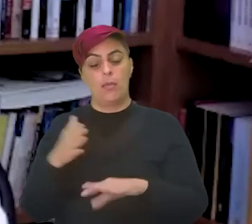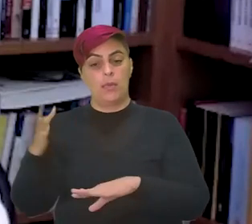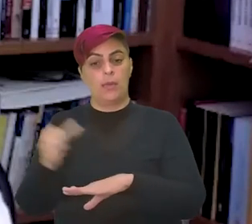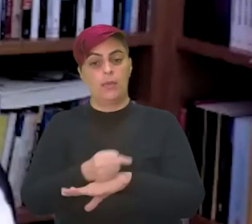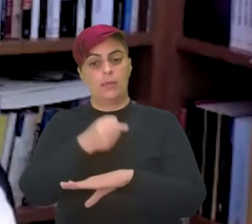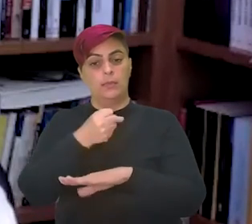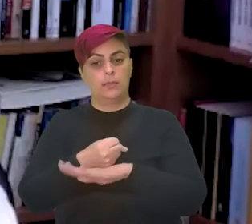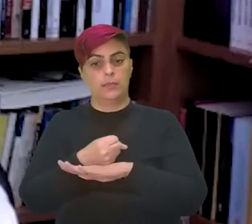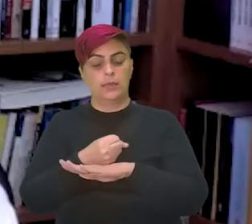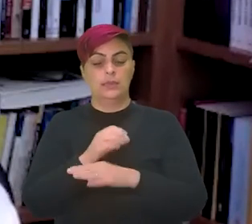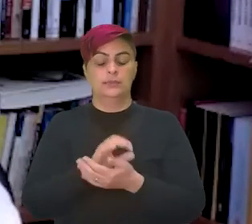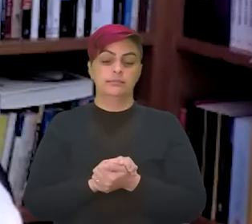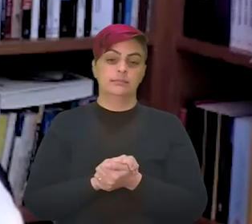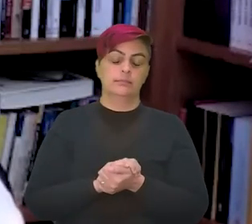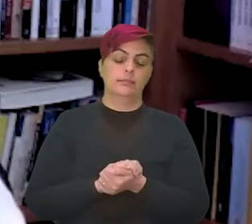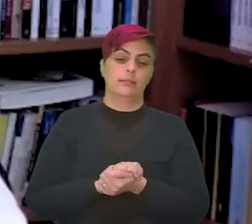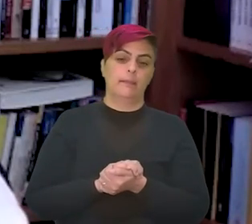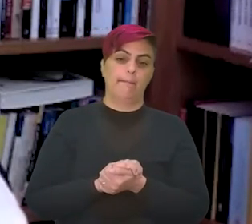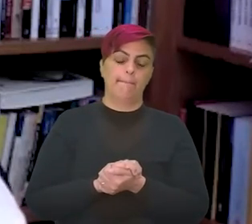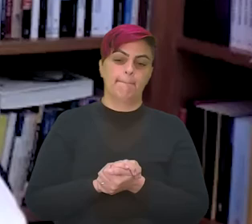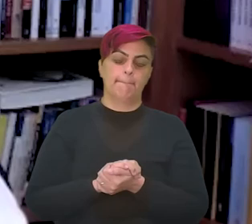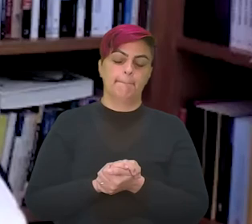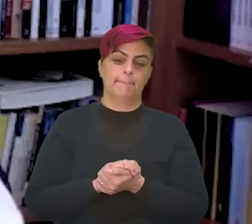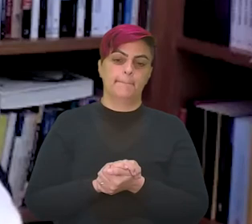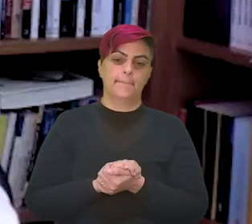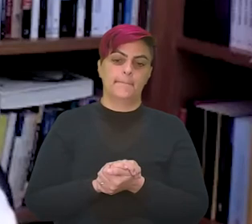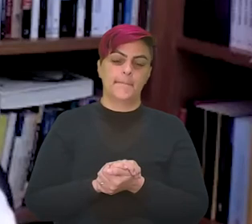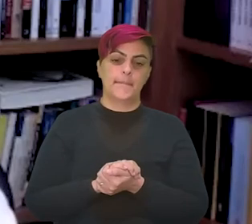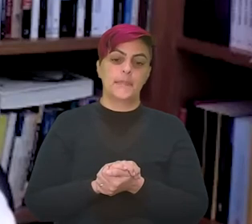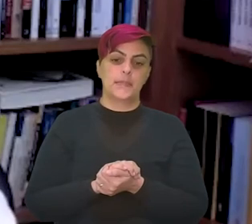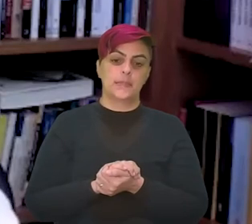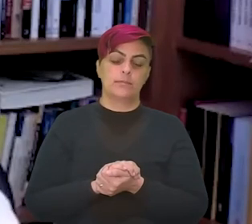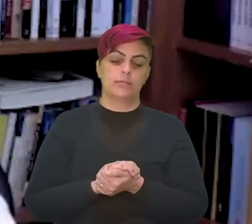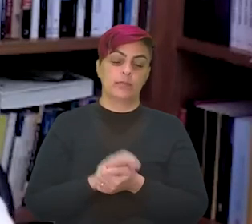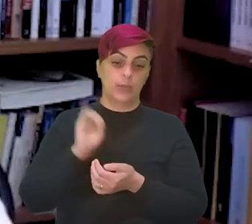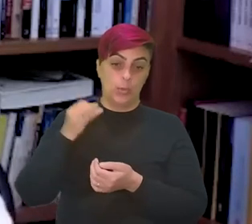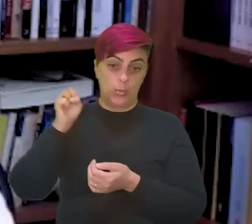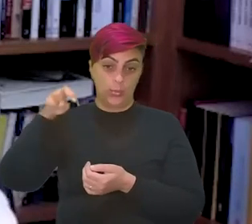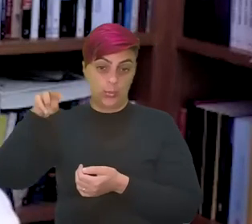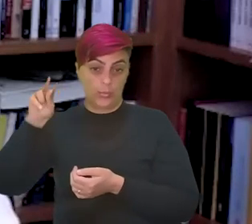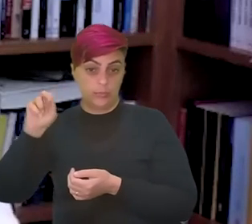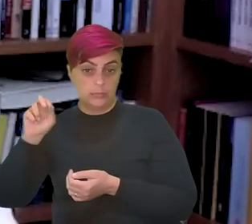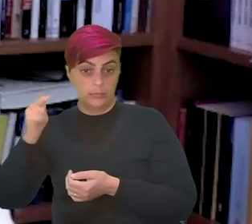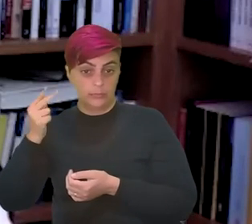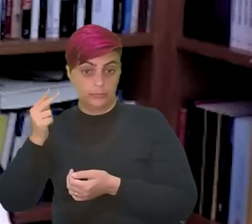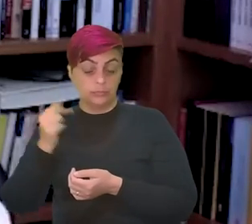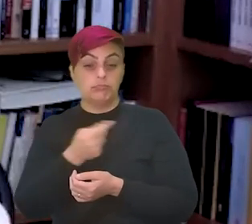colonial. A ponto, o George Stocking chega a mencionar